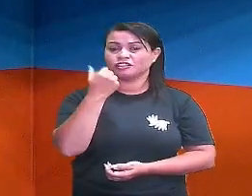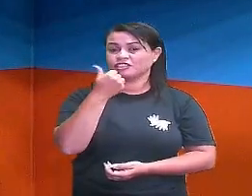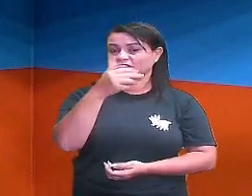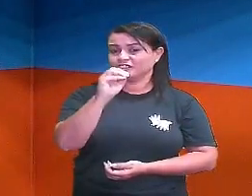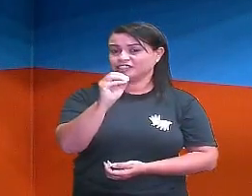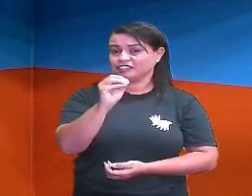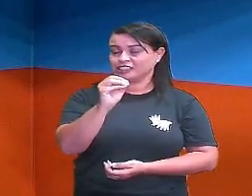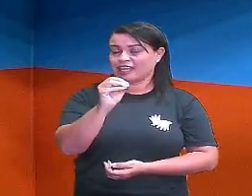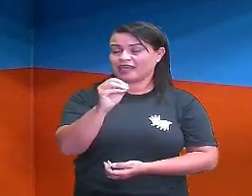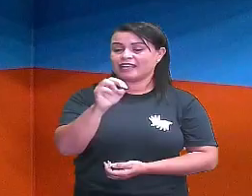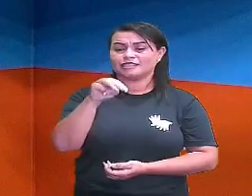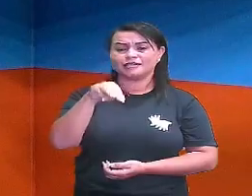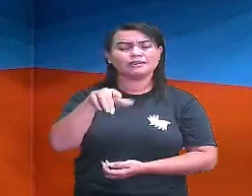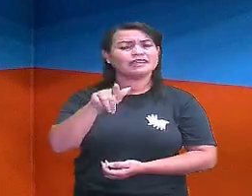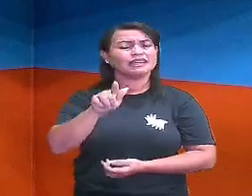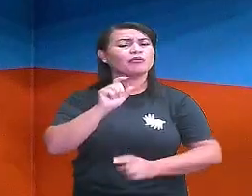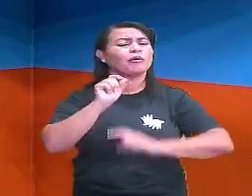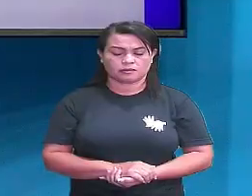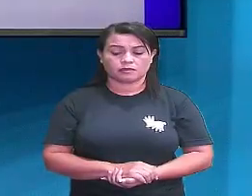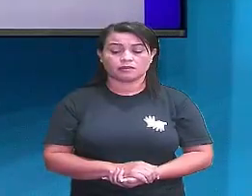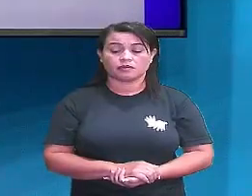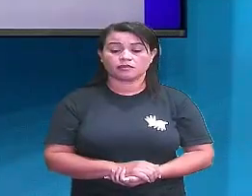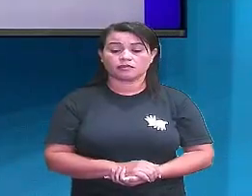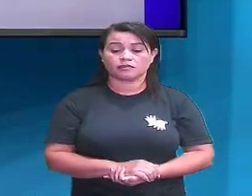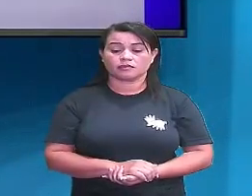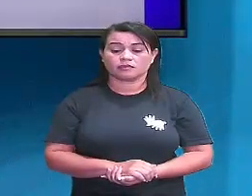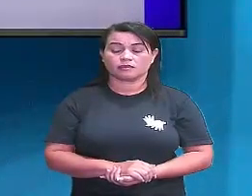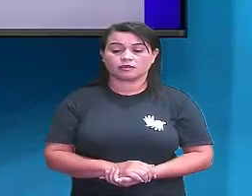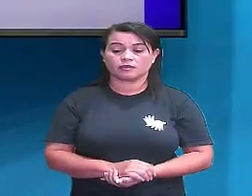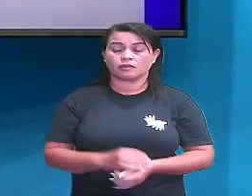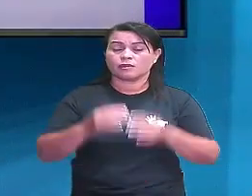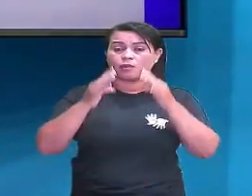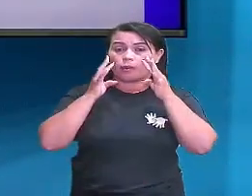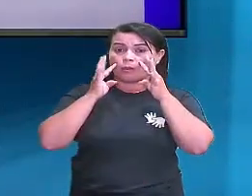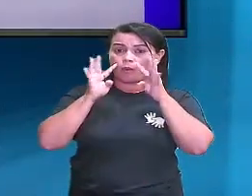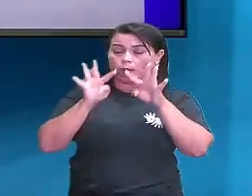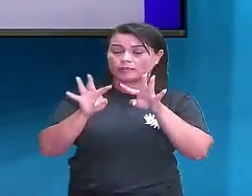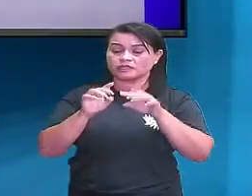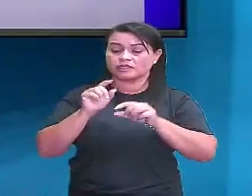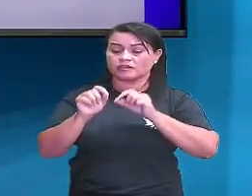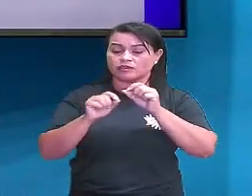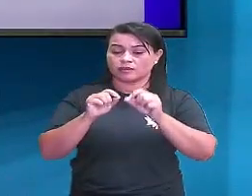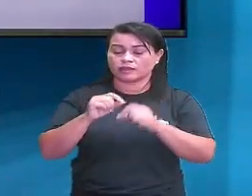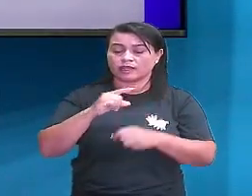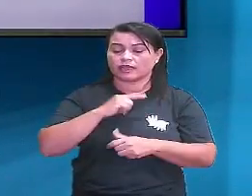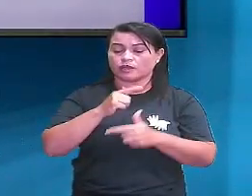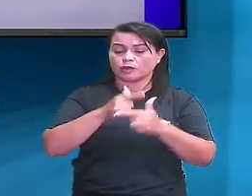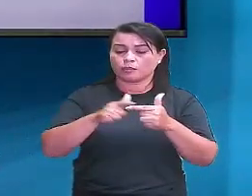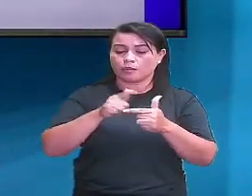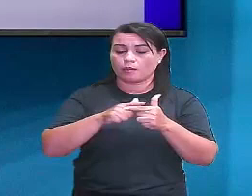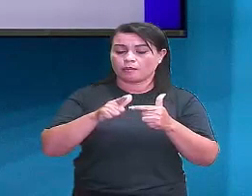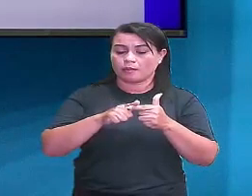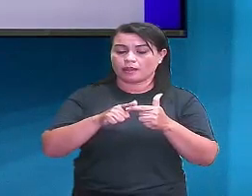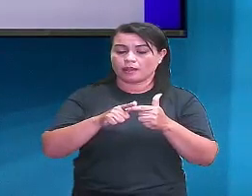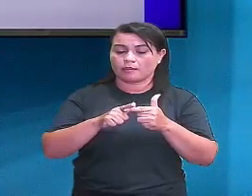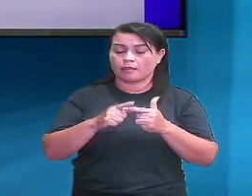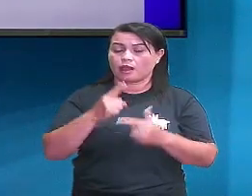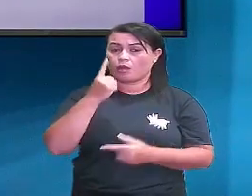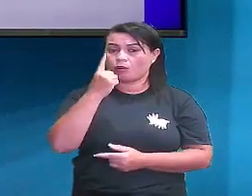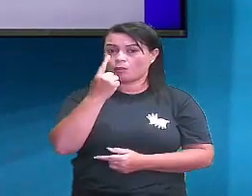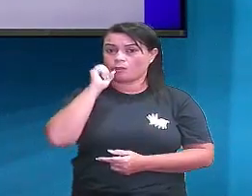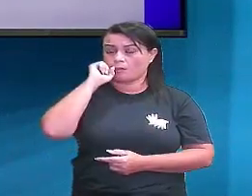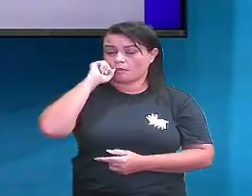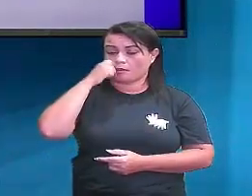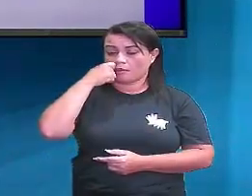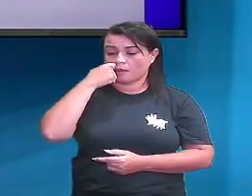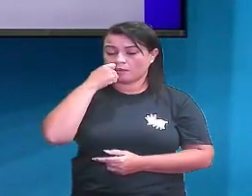miligramas. O que ocorreu aqui? Então, observe o seguinte. Veja que no problema ele dá aqui um